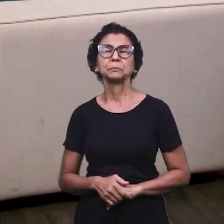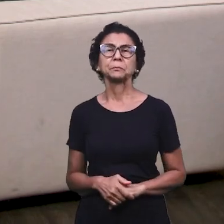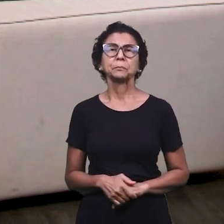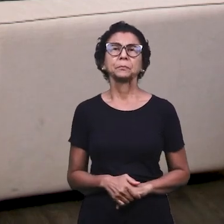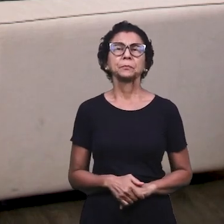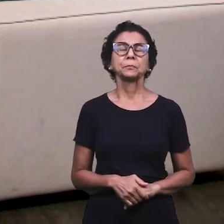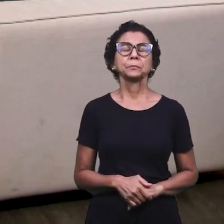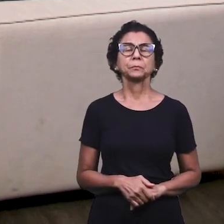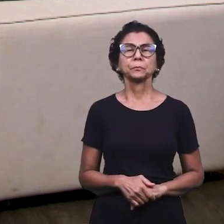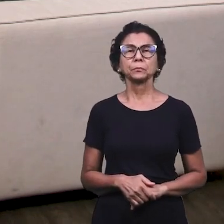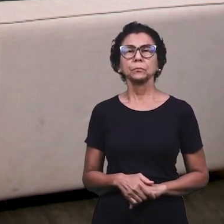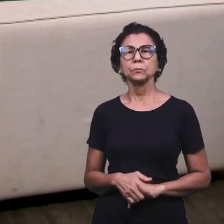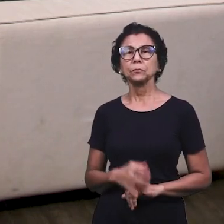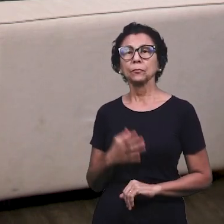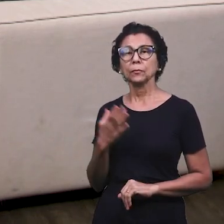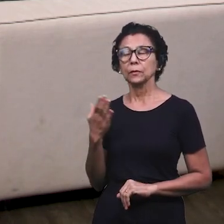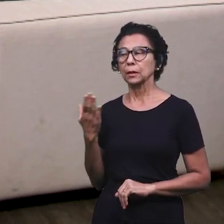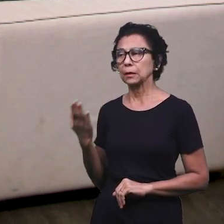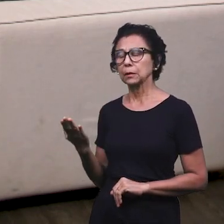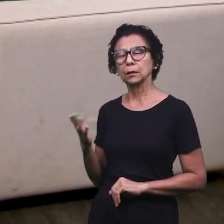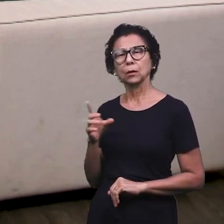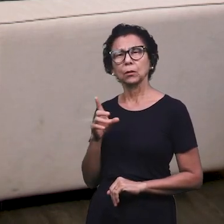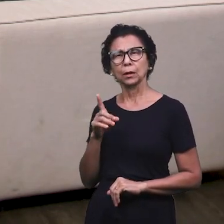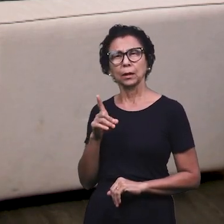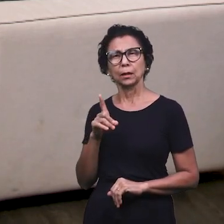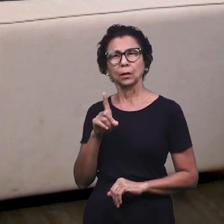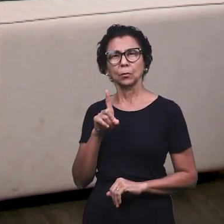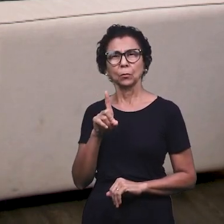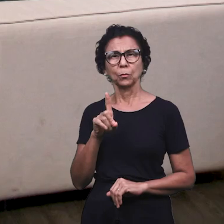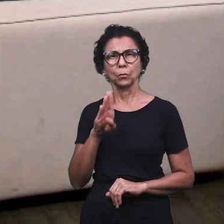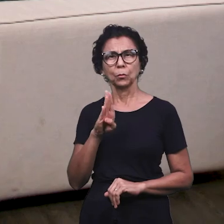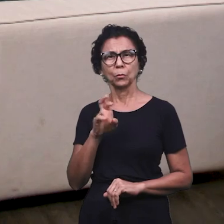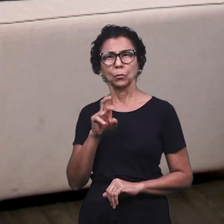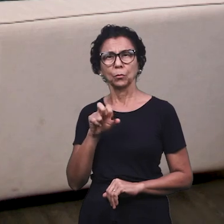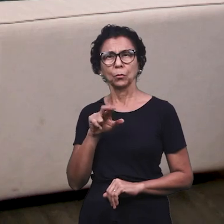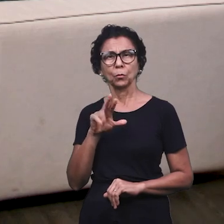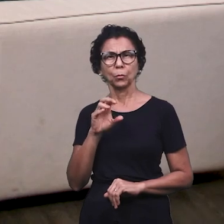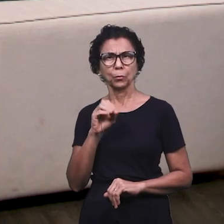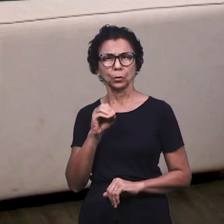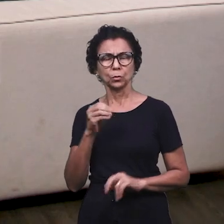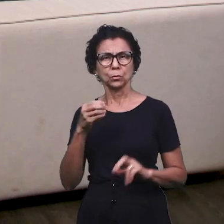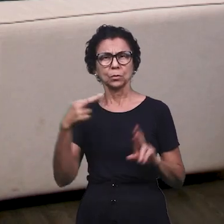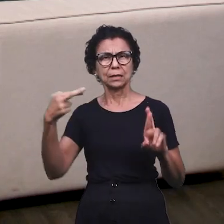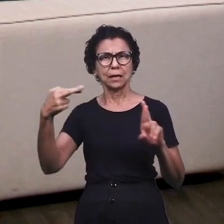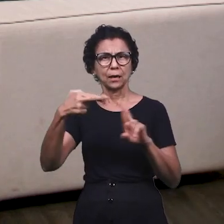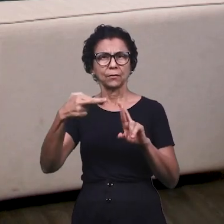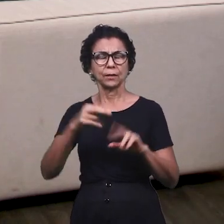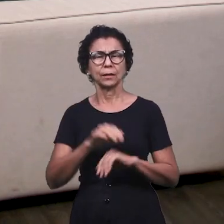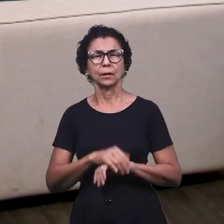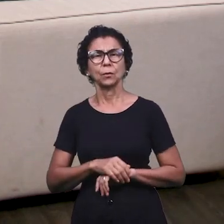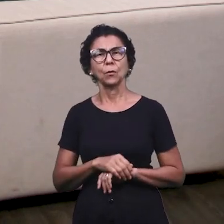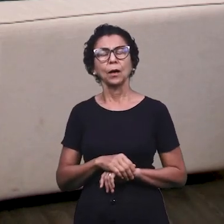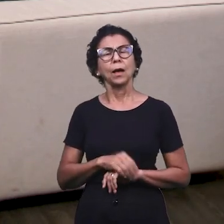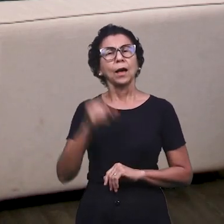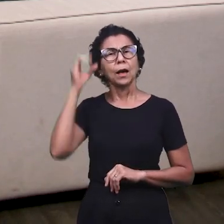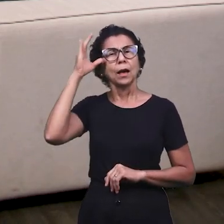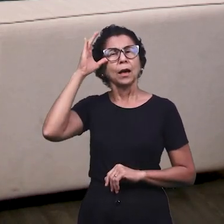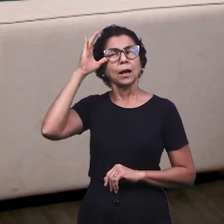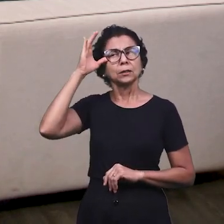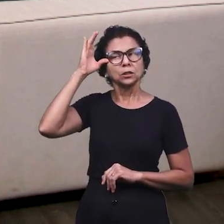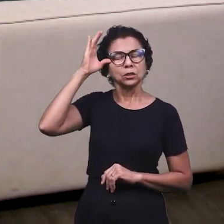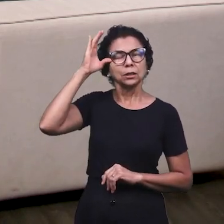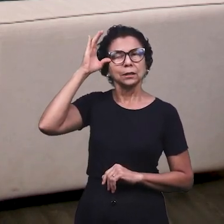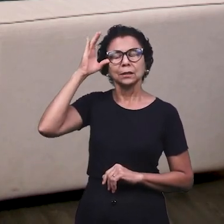quando o Bruno acabou citando China, né, aqui na fala dele, a Ásia, a China... falou de troca